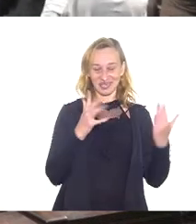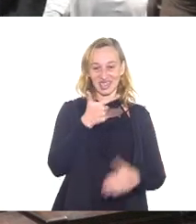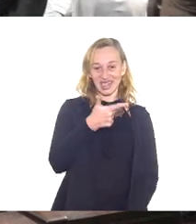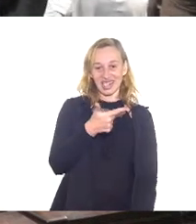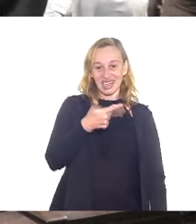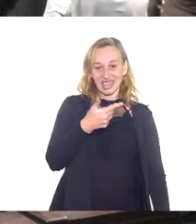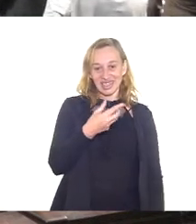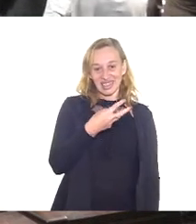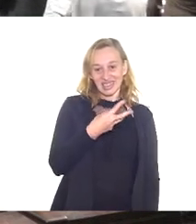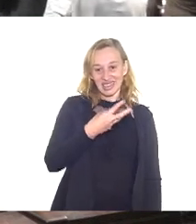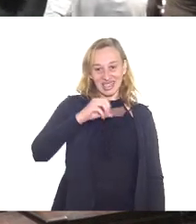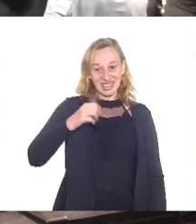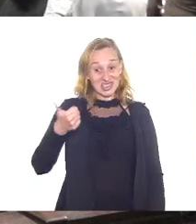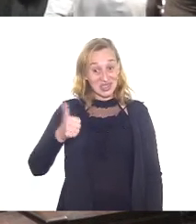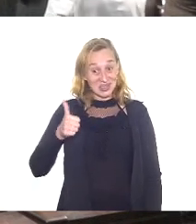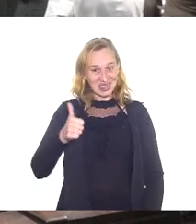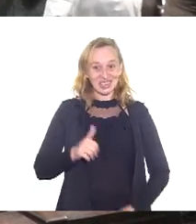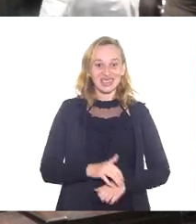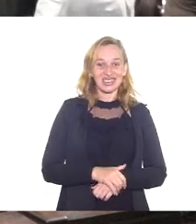311. Senhor presidente,